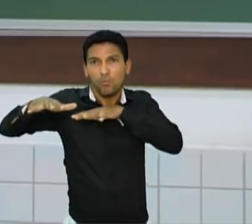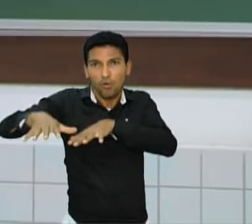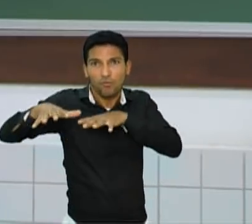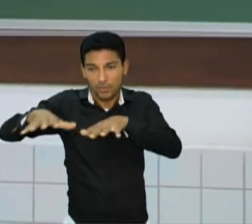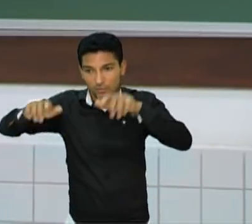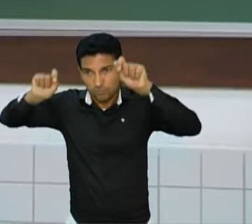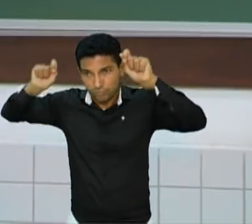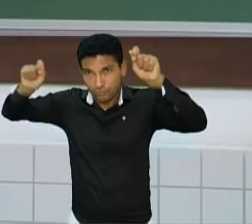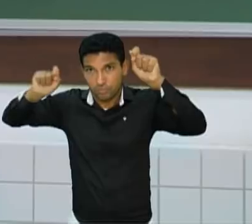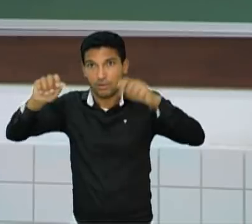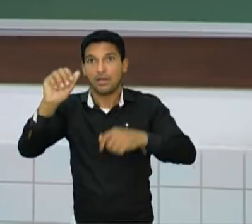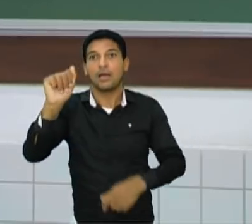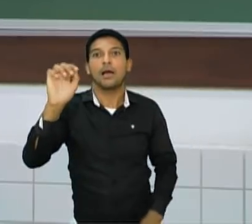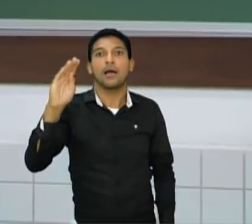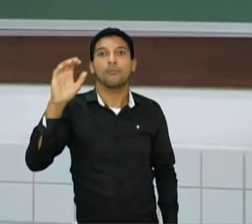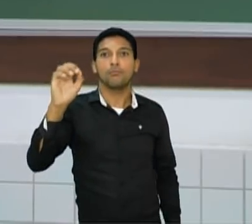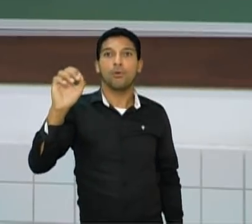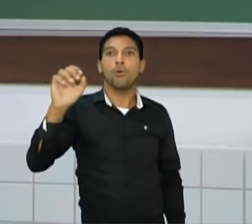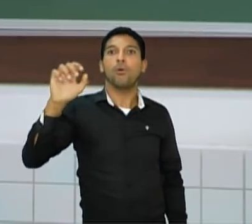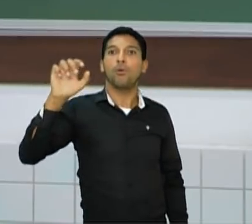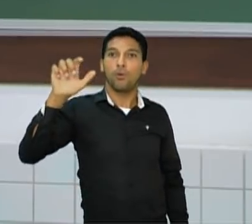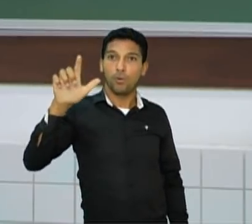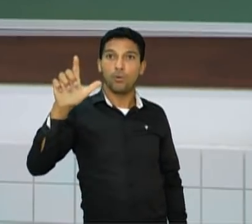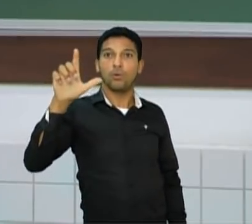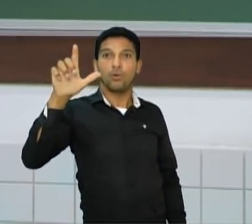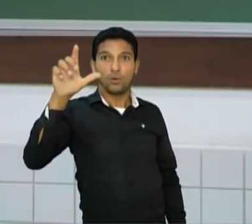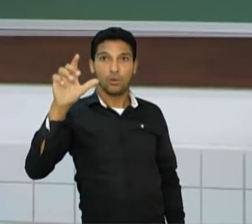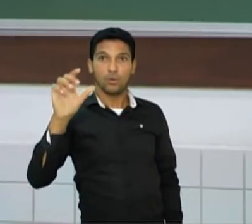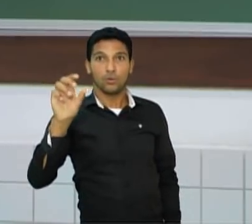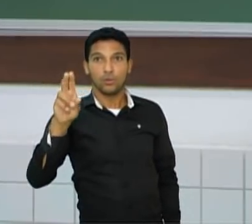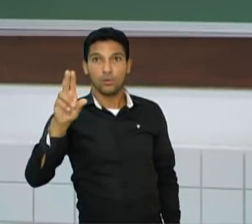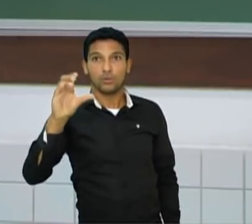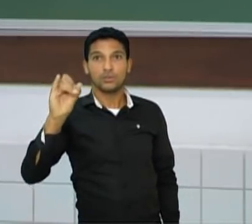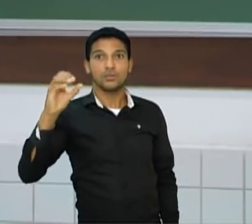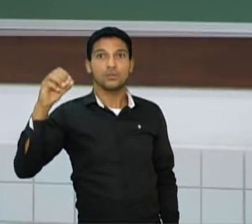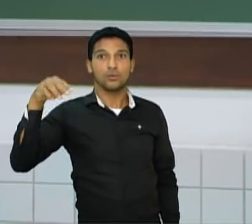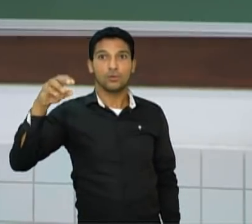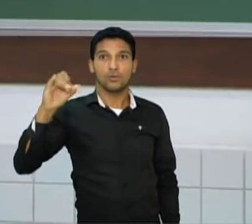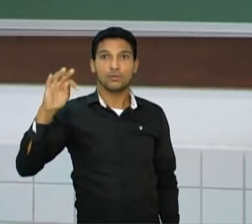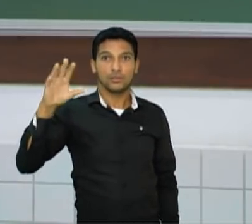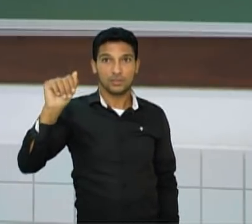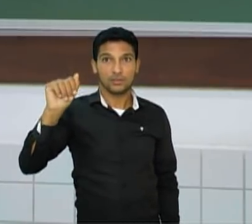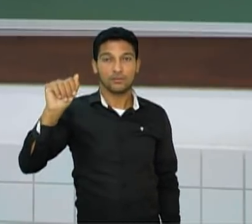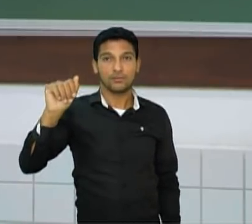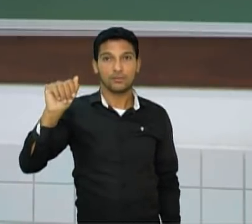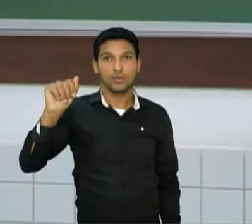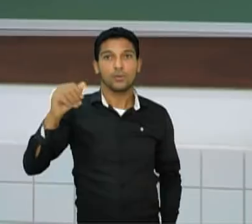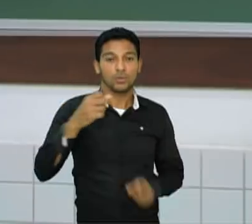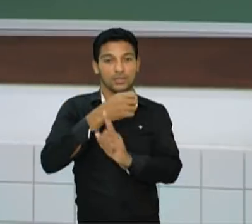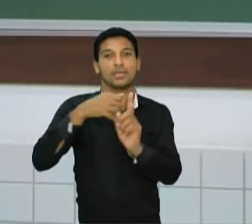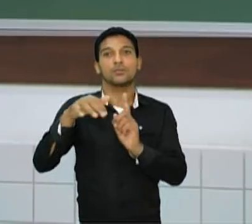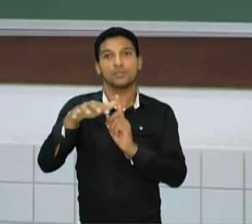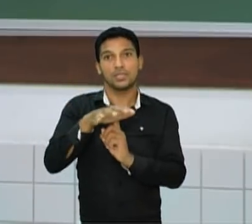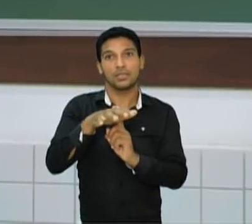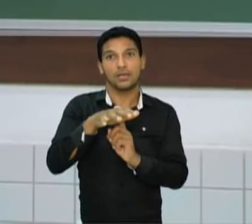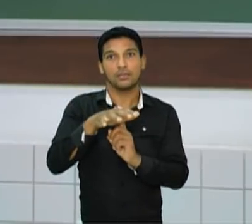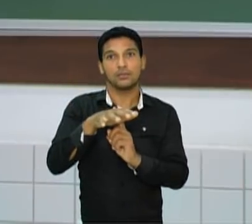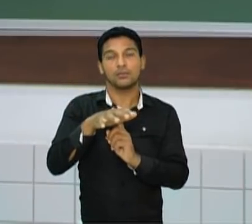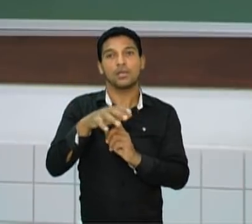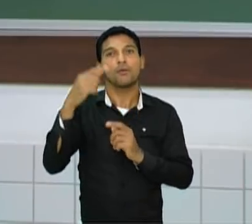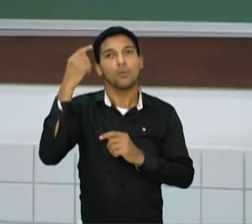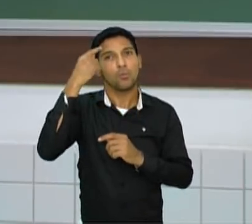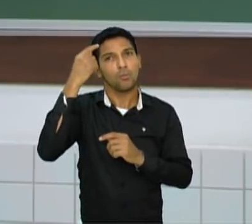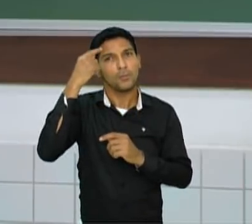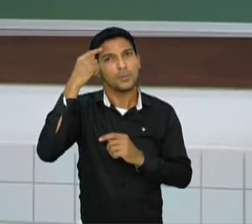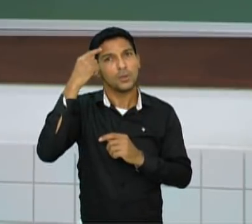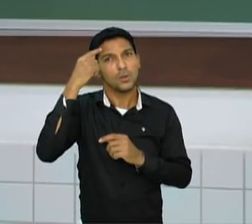Estou aqui no prédio do Instituto Histórico Geográfico de Paranaguá. Prédio esse que há muito tempo, no